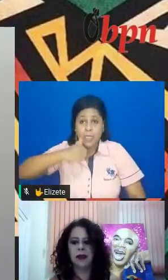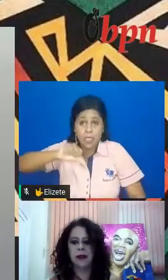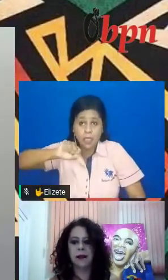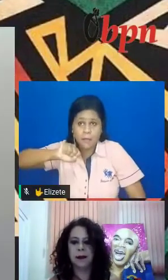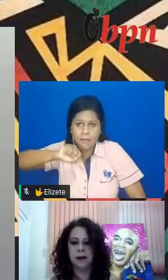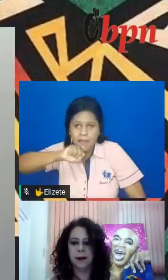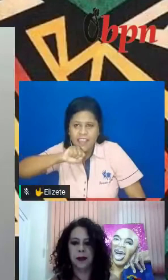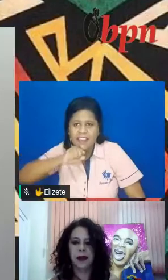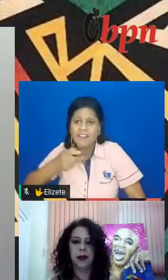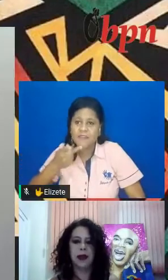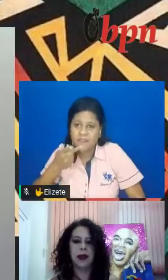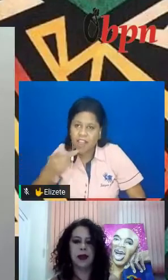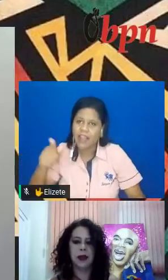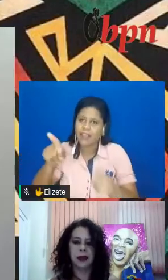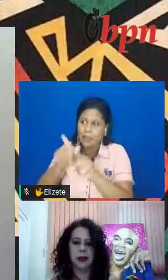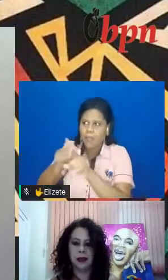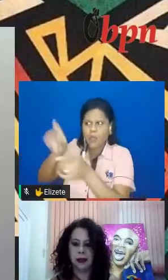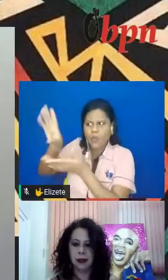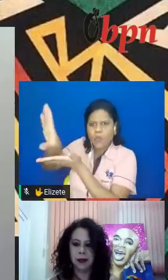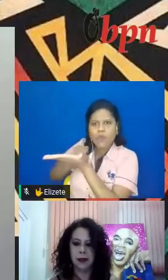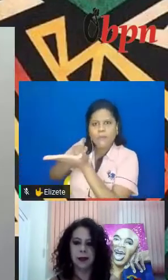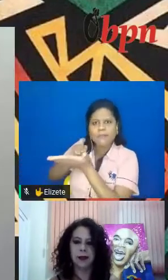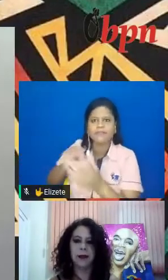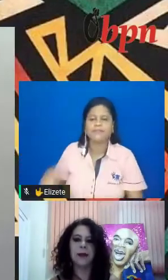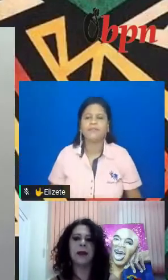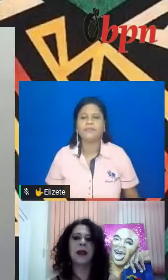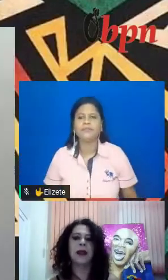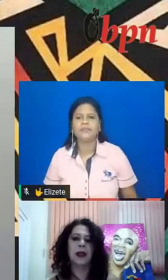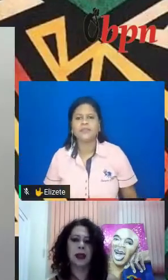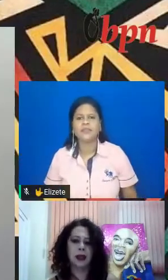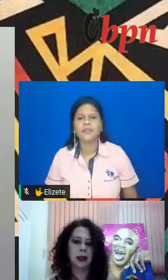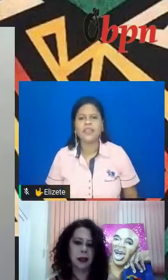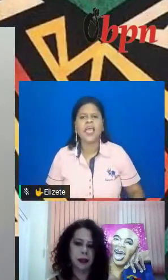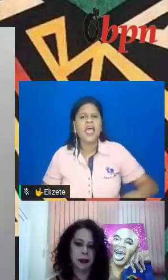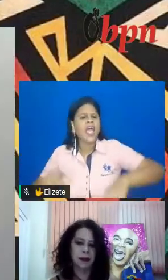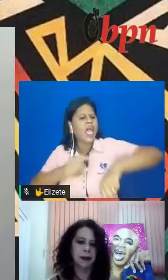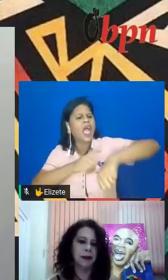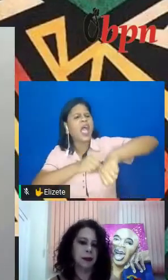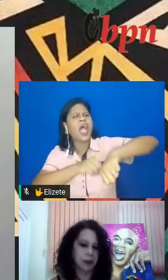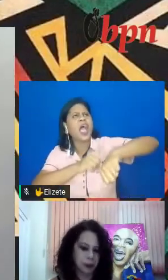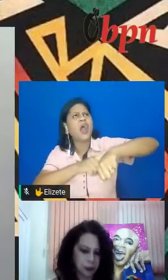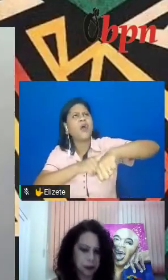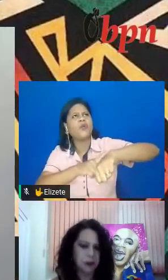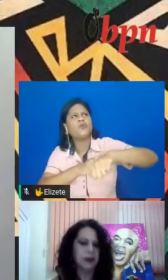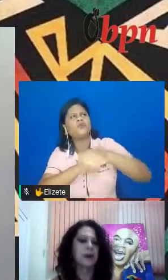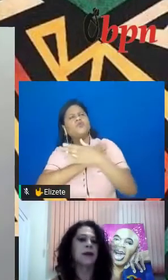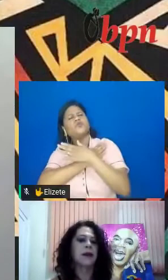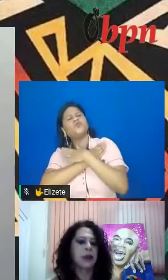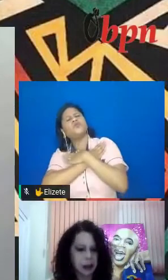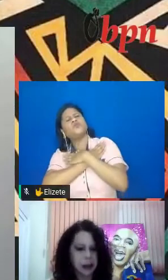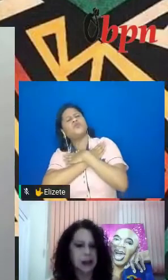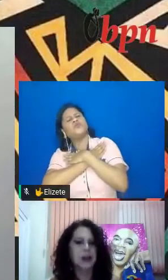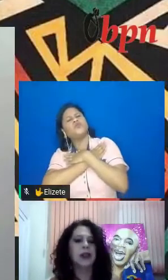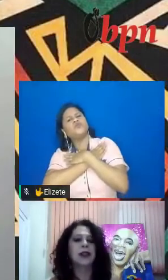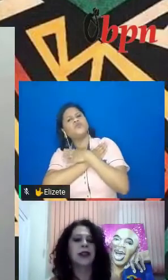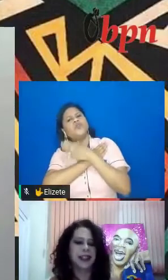repetido muito. Quem sabe a hora de fingir de morto para enganar o coveiro.